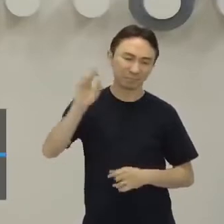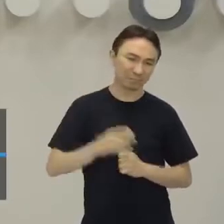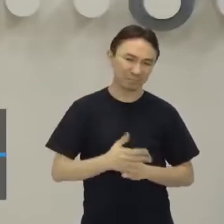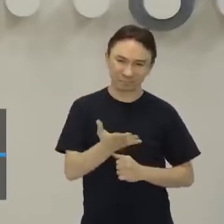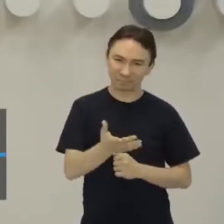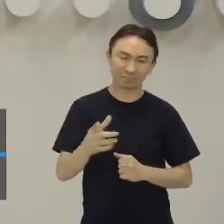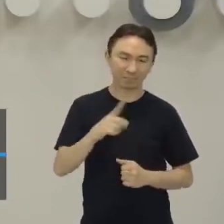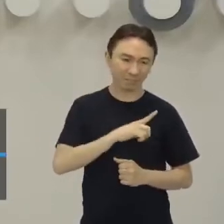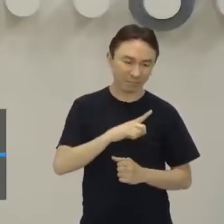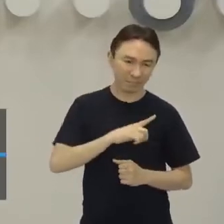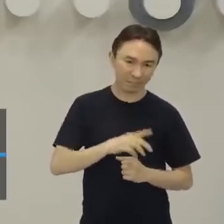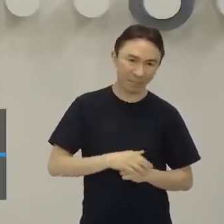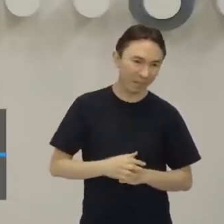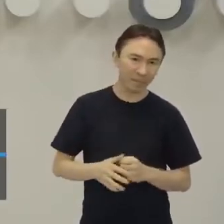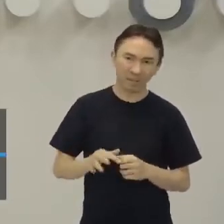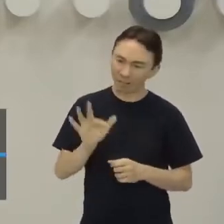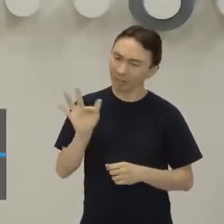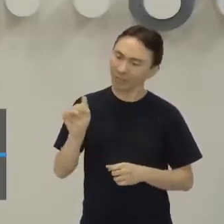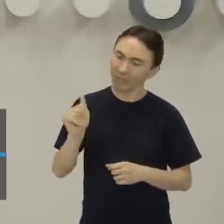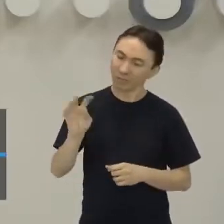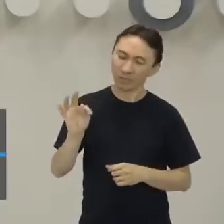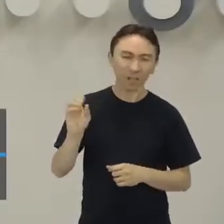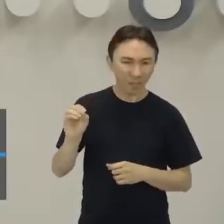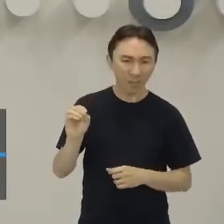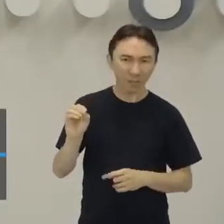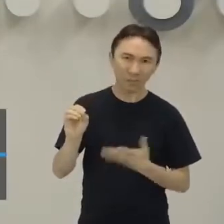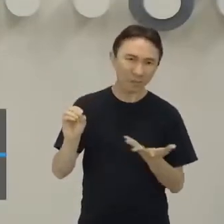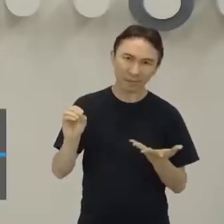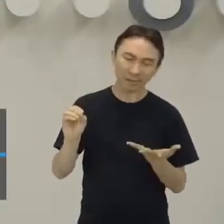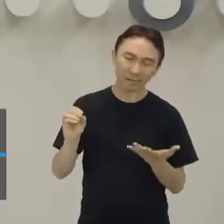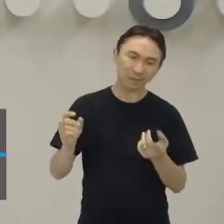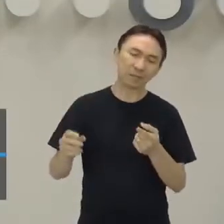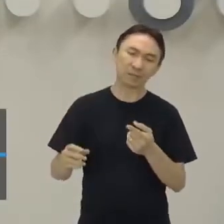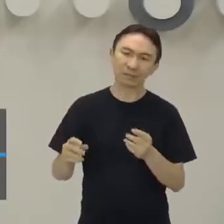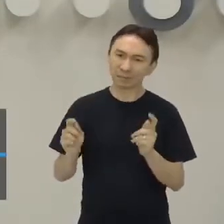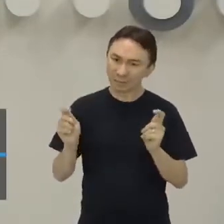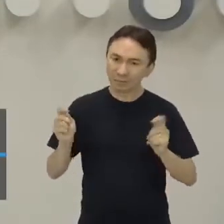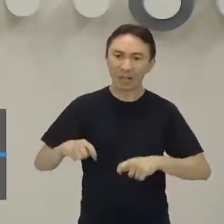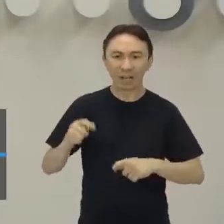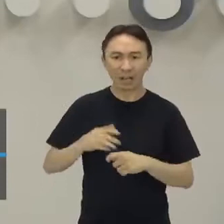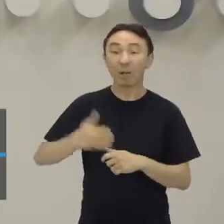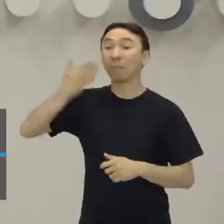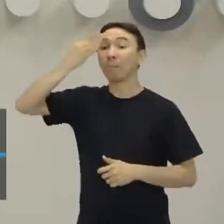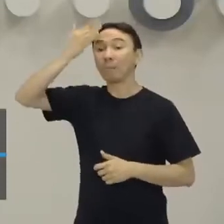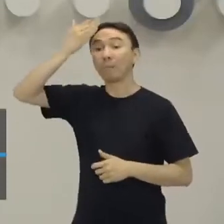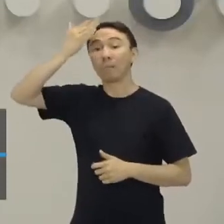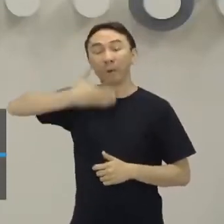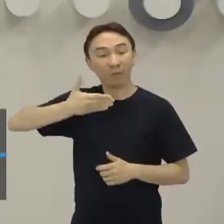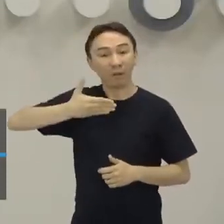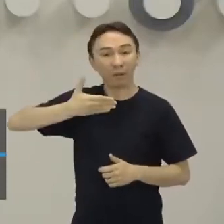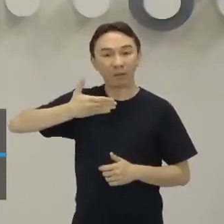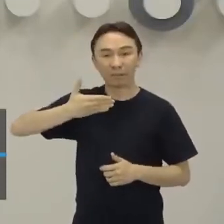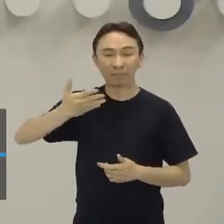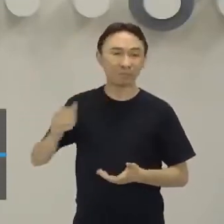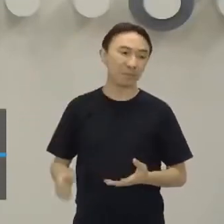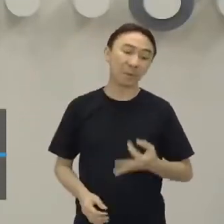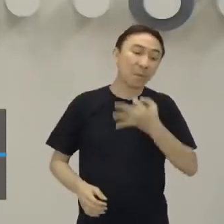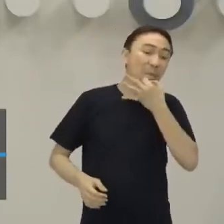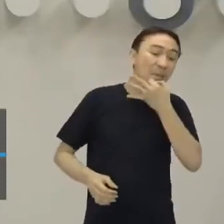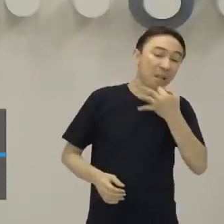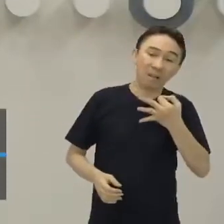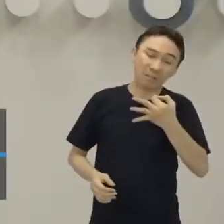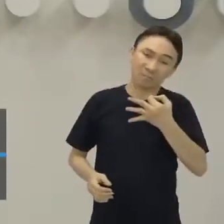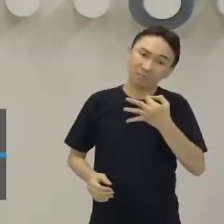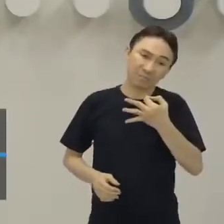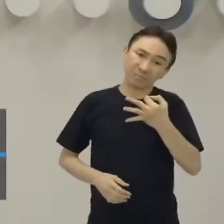lembrar que fato nós mencionamos bastante. Fato eu consigo muitas vezes, comprovar, provar, E opinião é algo relativo